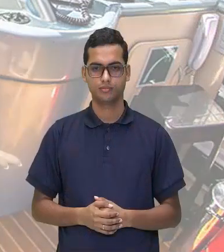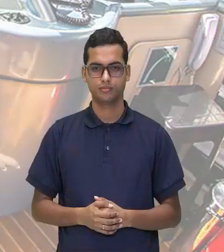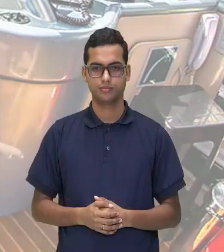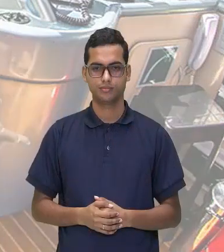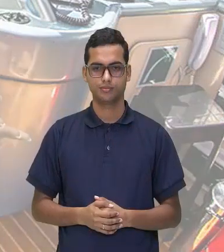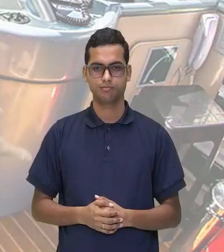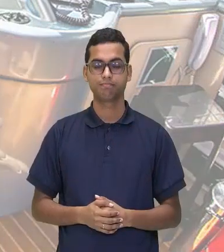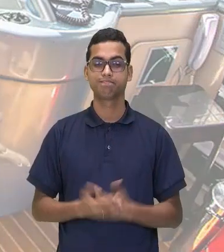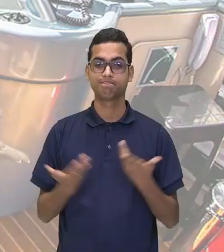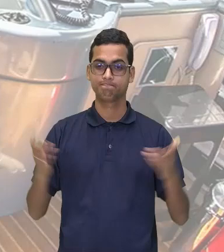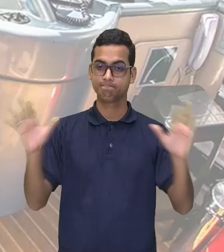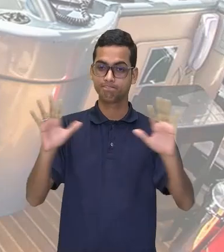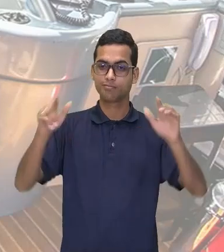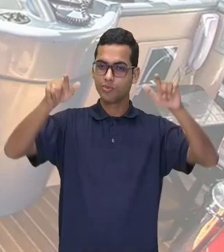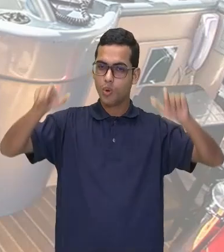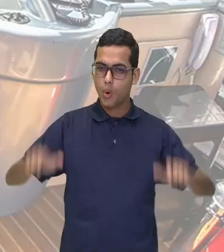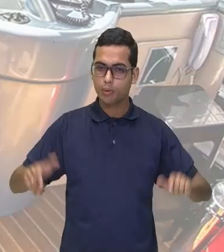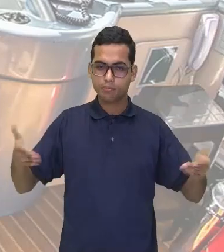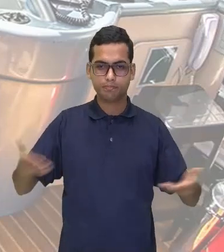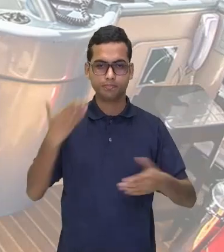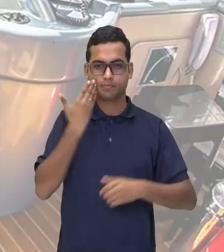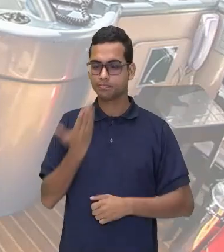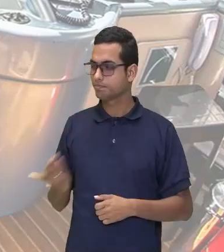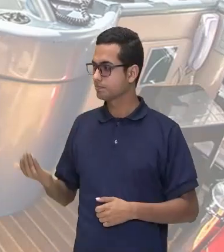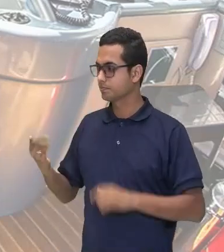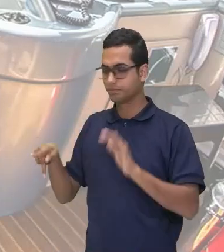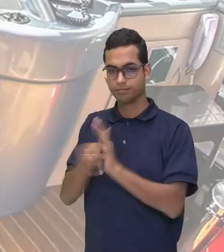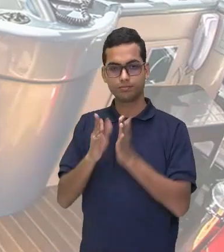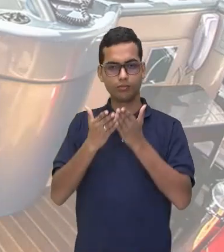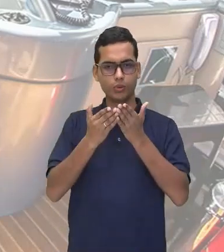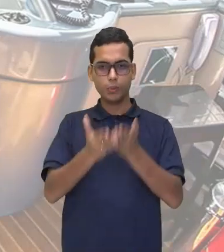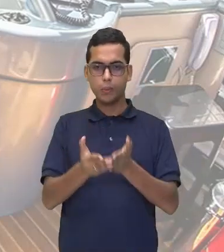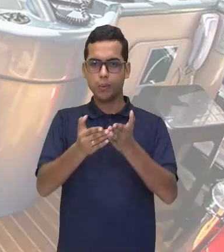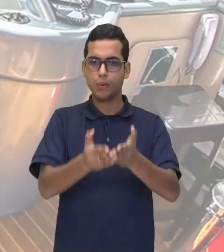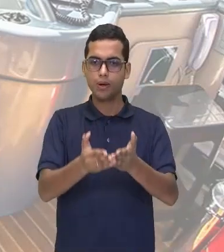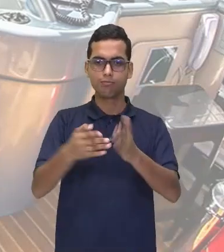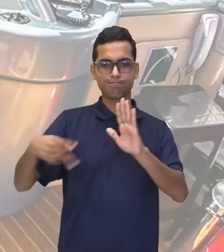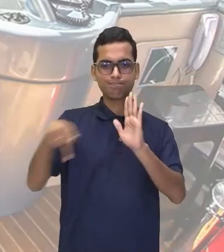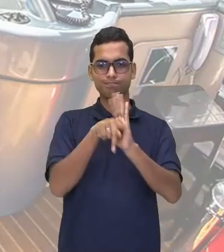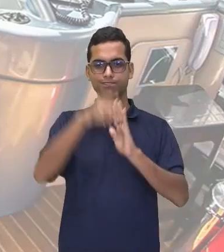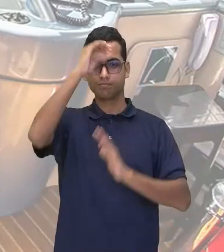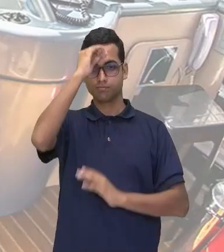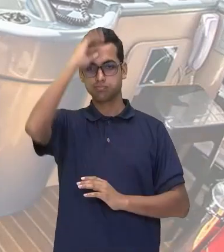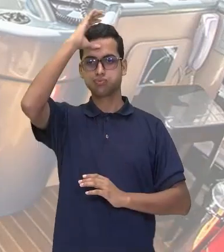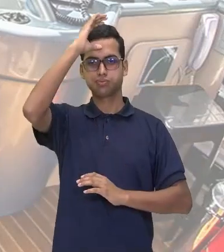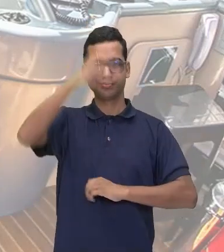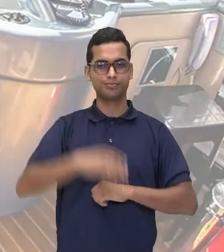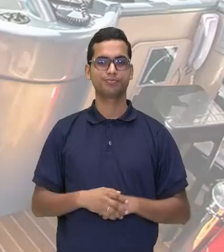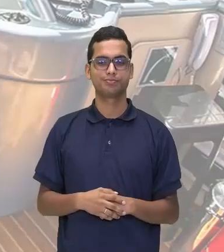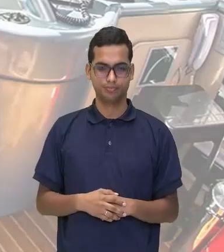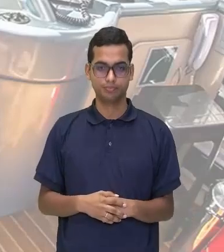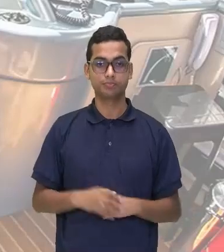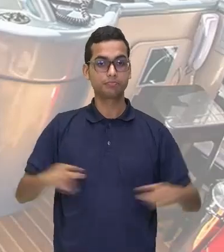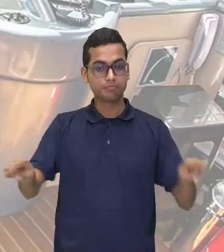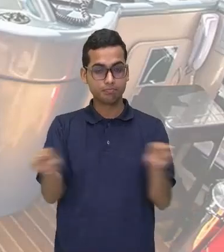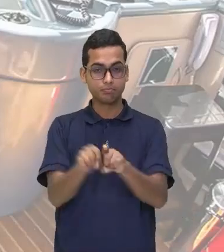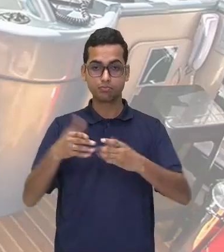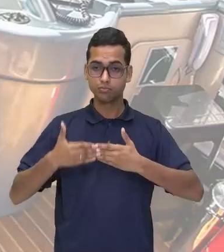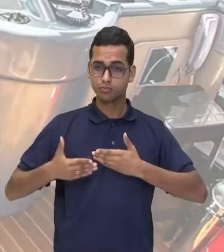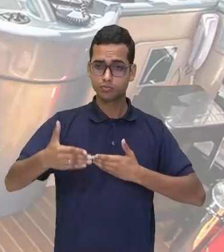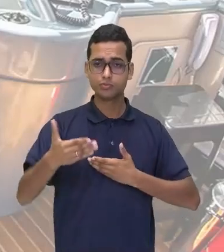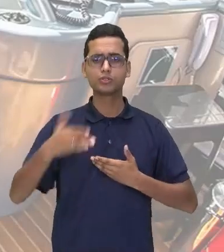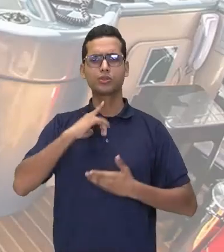Olá, pessoal, olha onde eu estou. Eu estou aqui no barco do conhecimento. Estamos iniciando para navegar